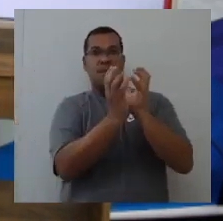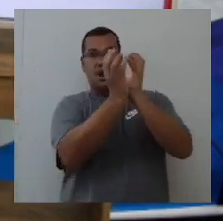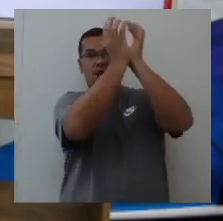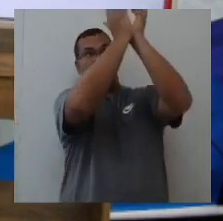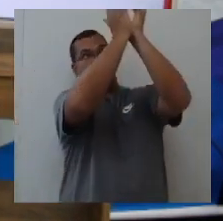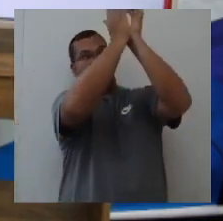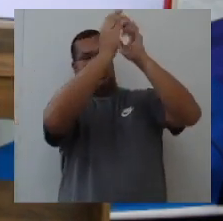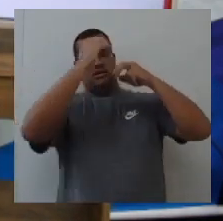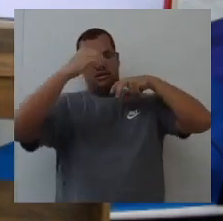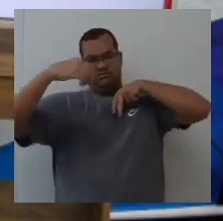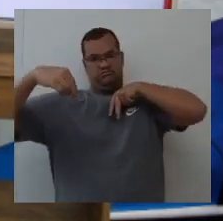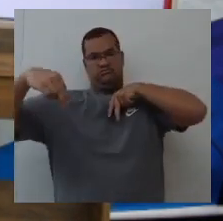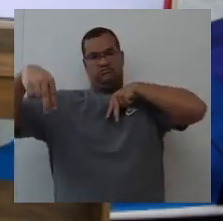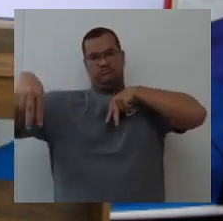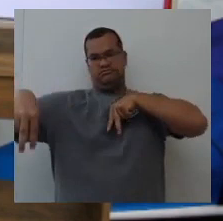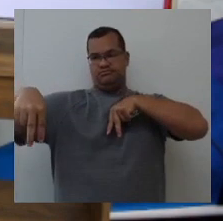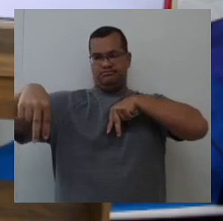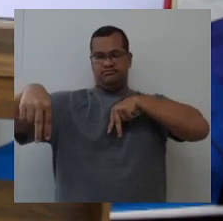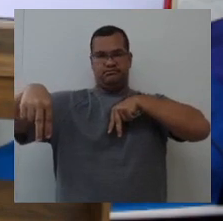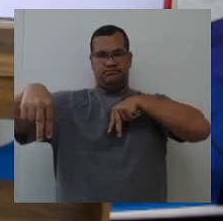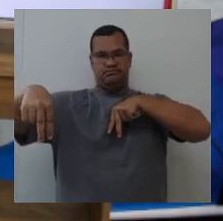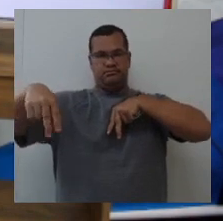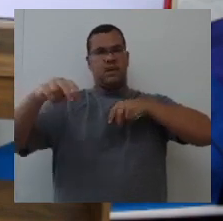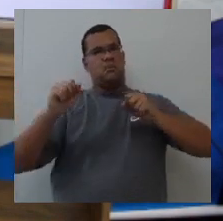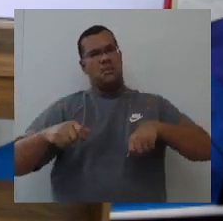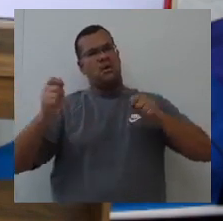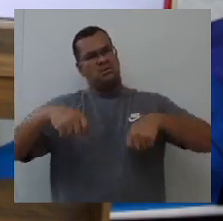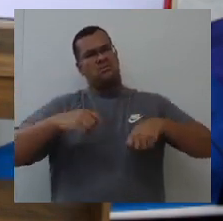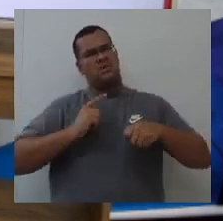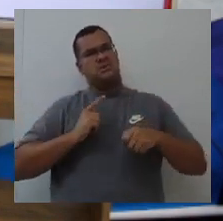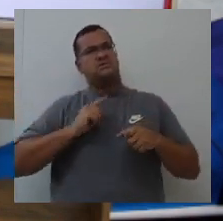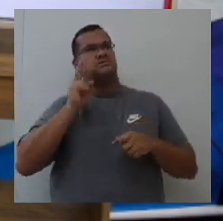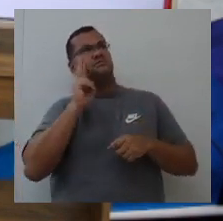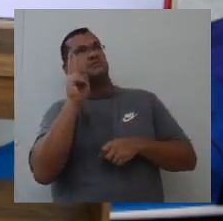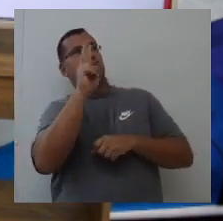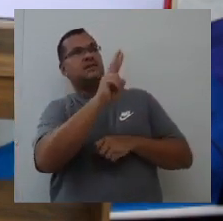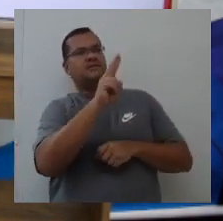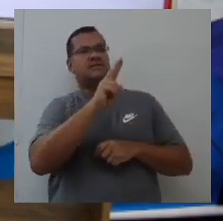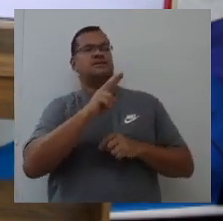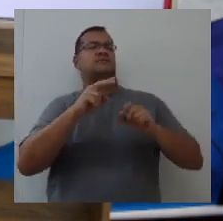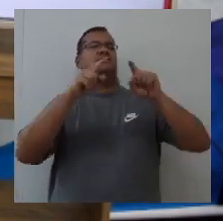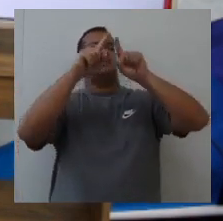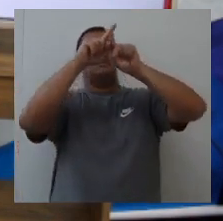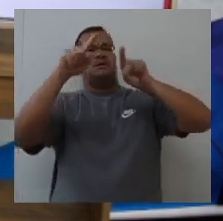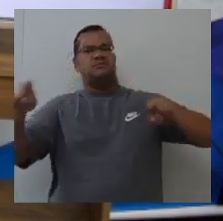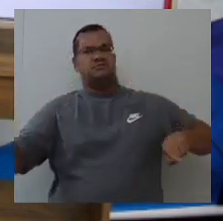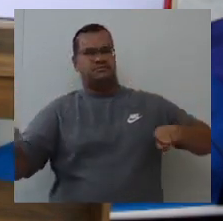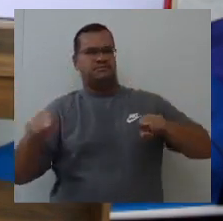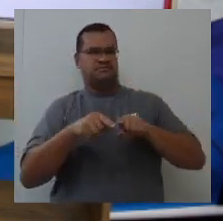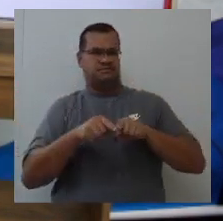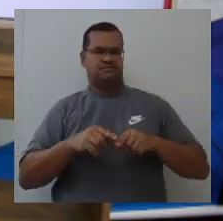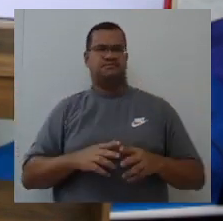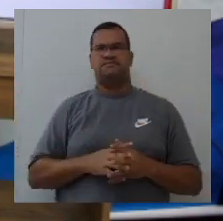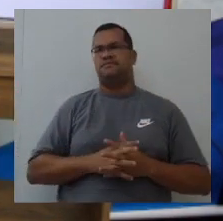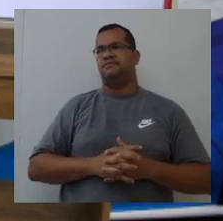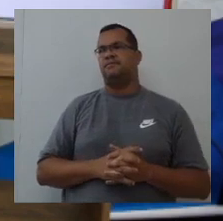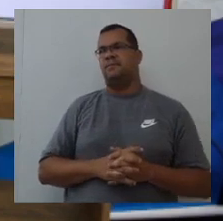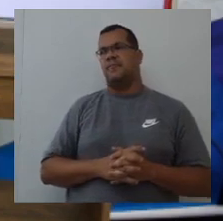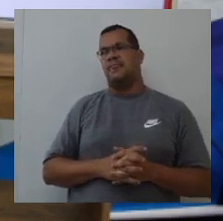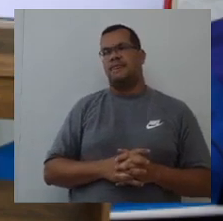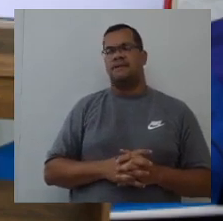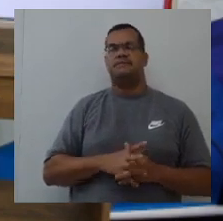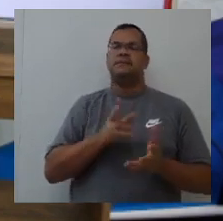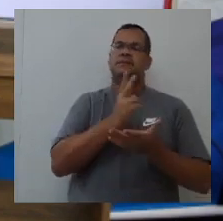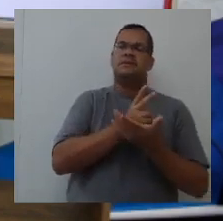relação ao balão. E essa situação pode ser descrita através de um triângulo retângulo. E eu estou sempre associando aí medida